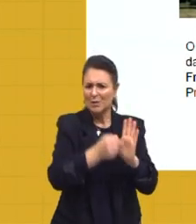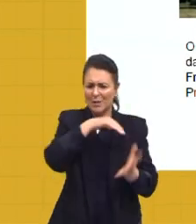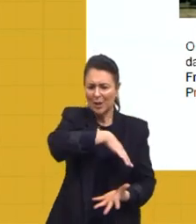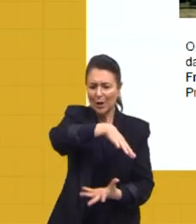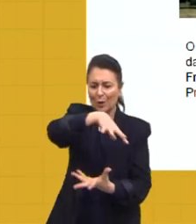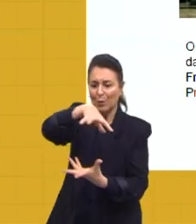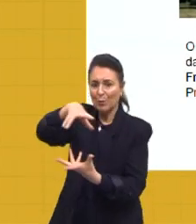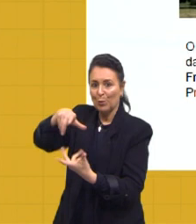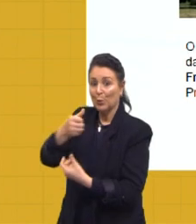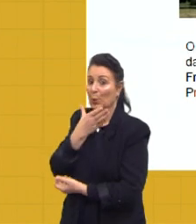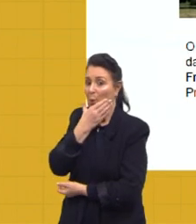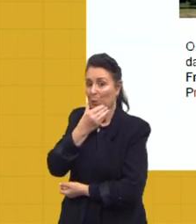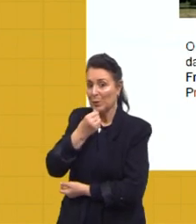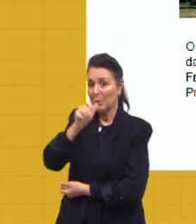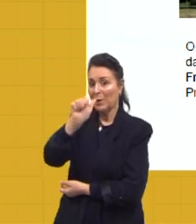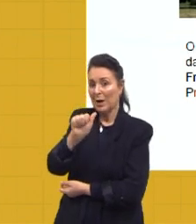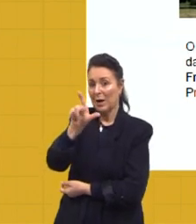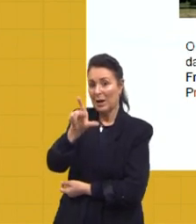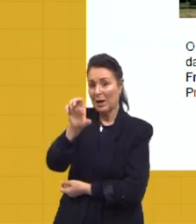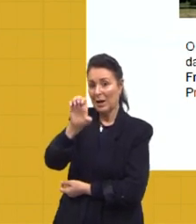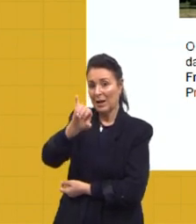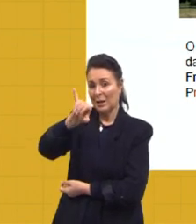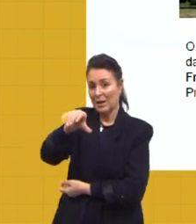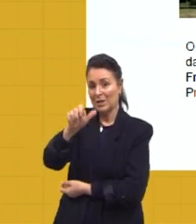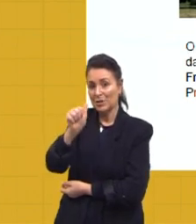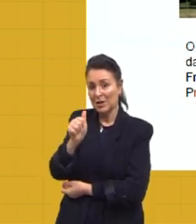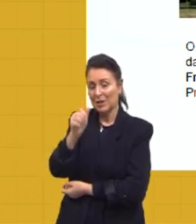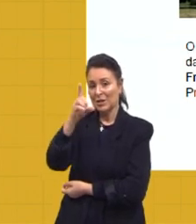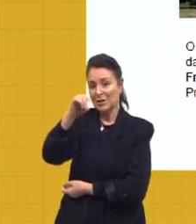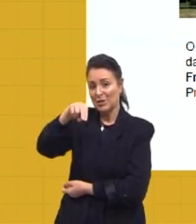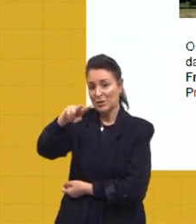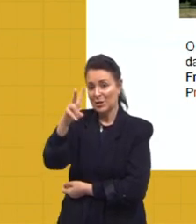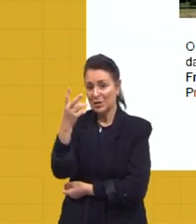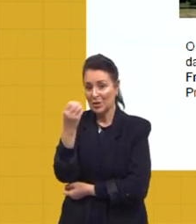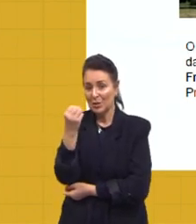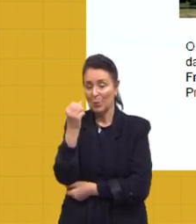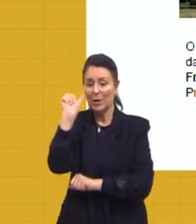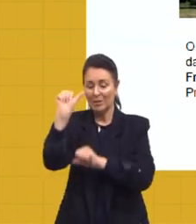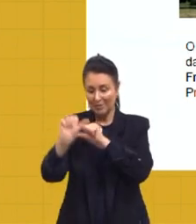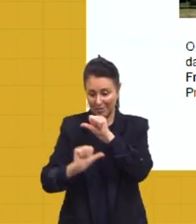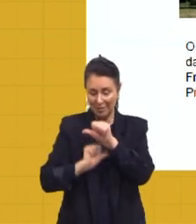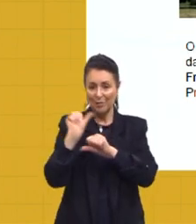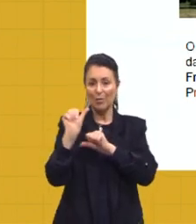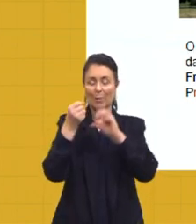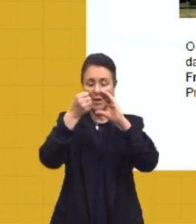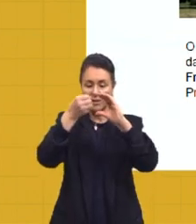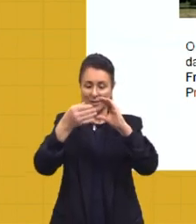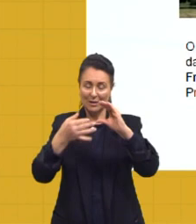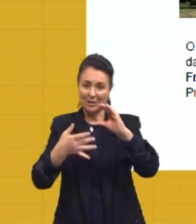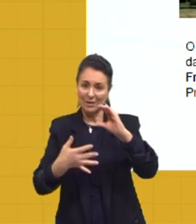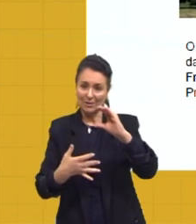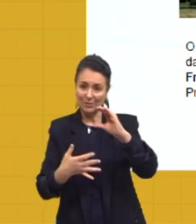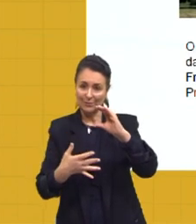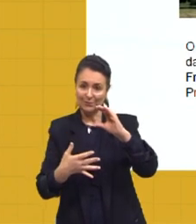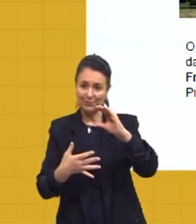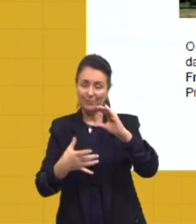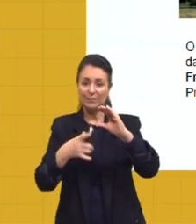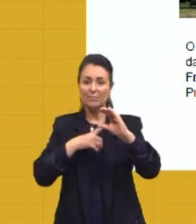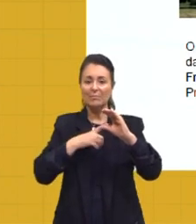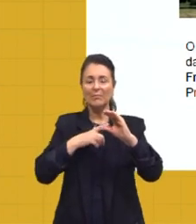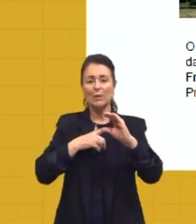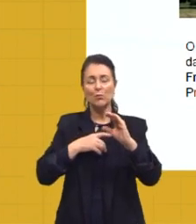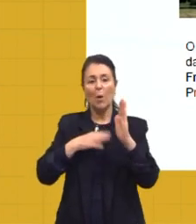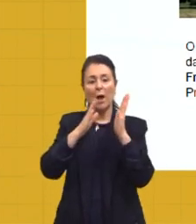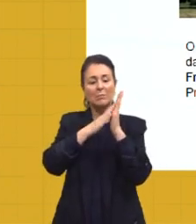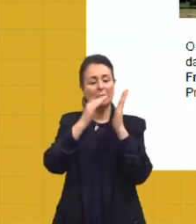o Aleijadinho ele faz isso ele pega esses conhecimentos ele pega essas características e transforma elas né com a sua